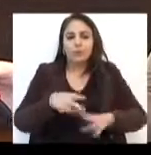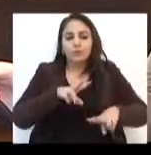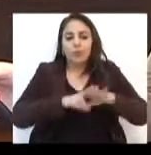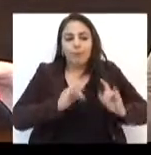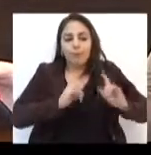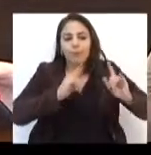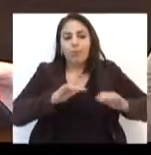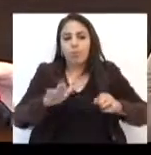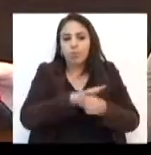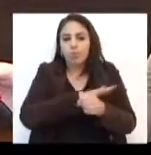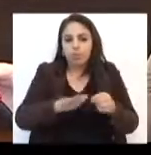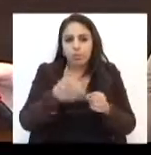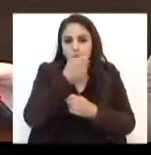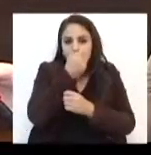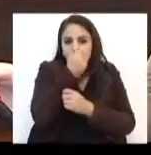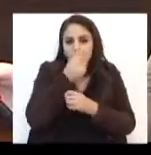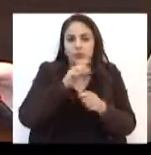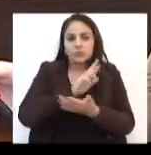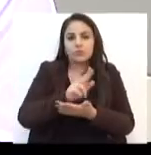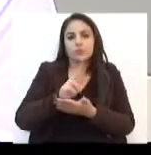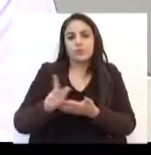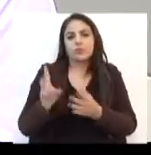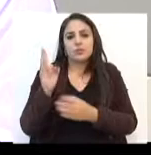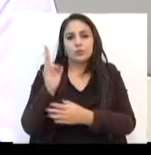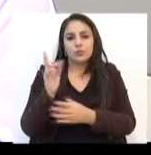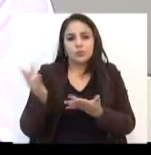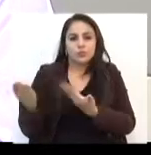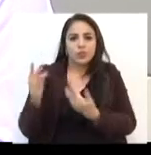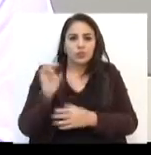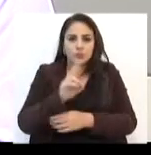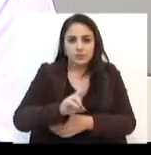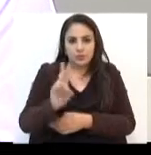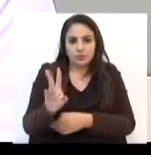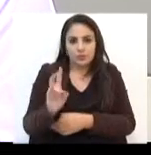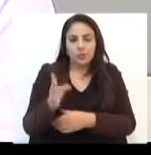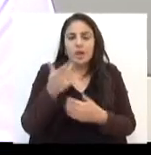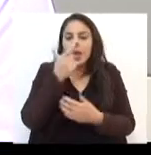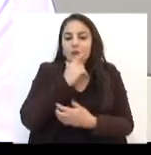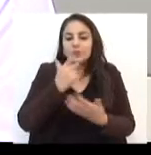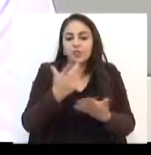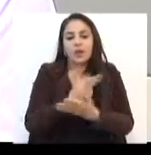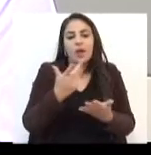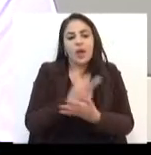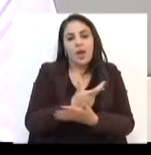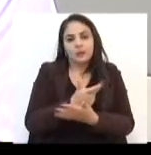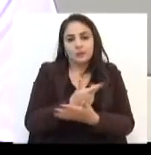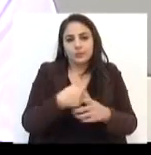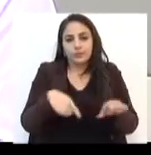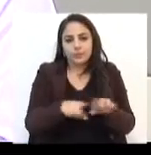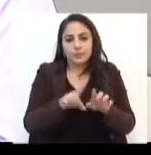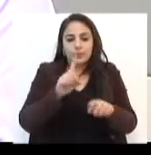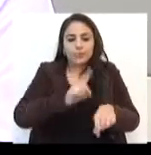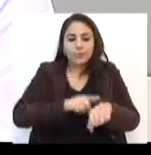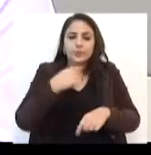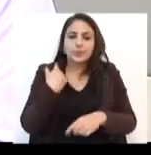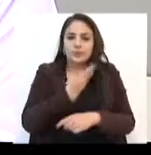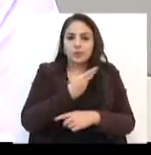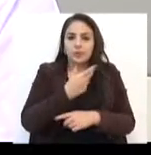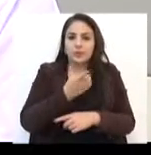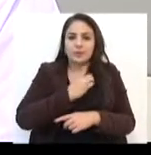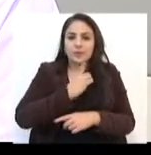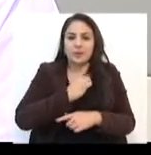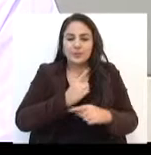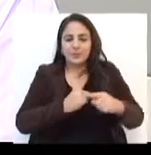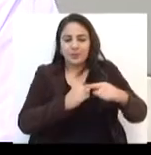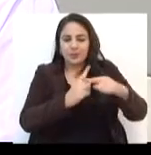superlotado, muitos jovens nas drogas. Acho errado, acho uma mal interpretação quando nós temos crucifixo